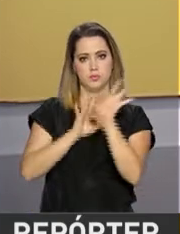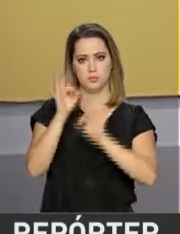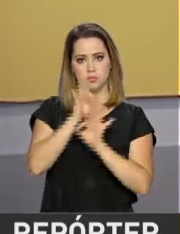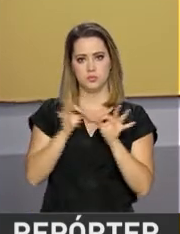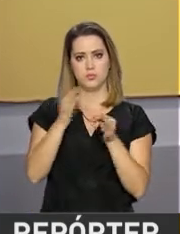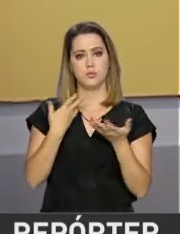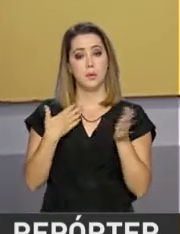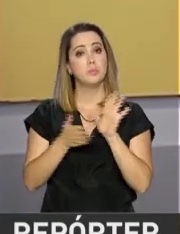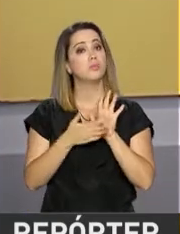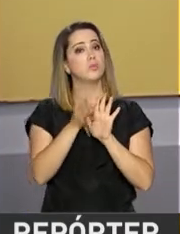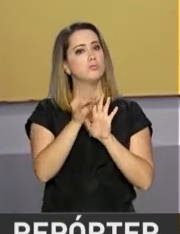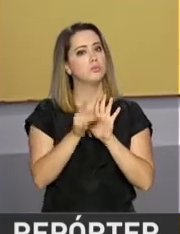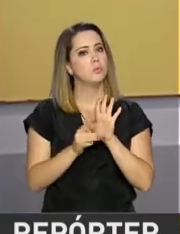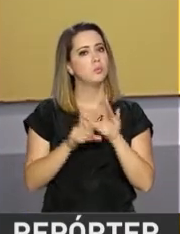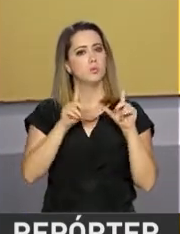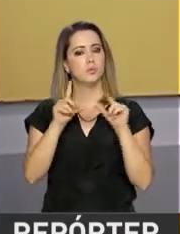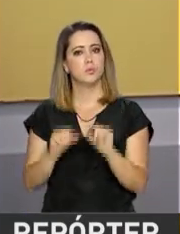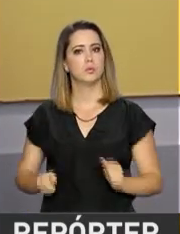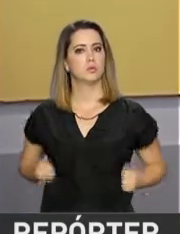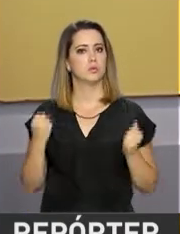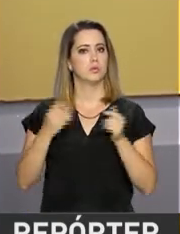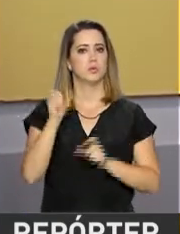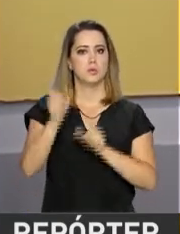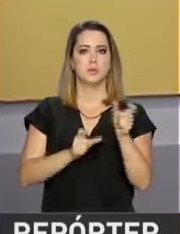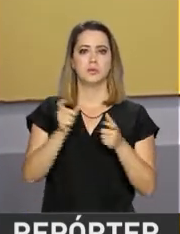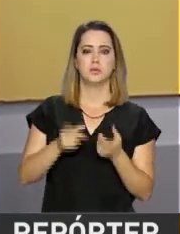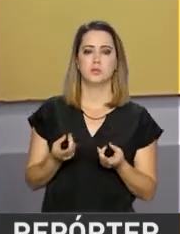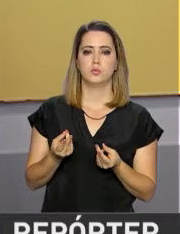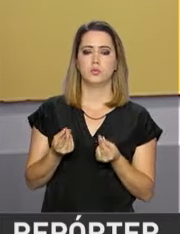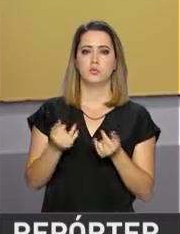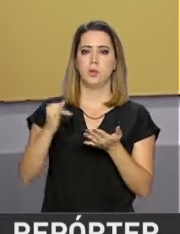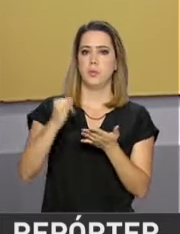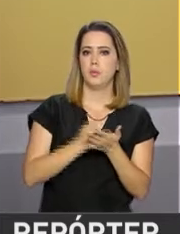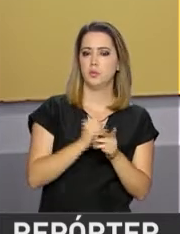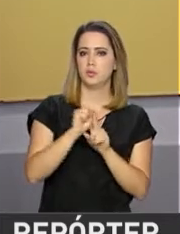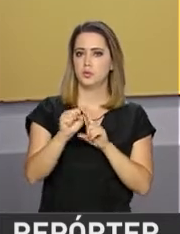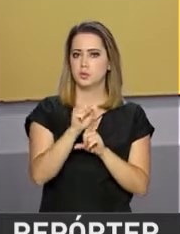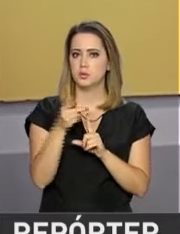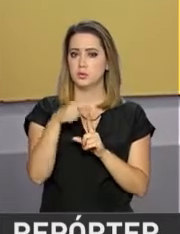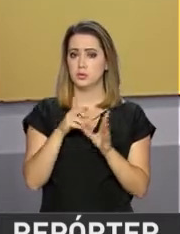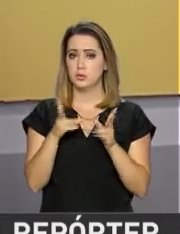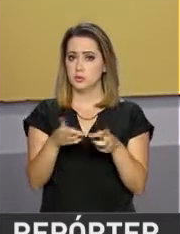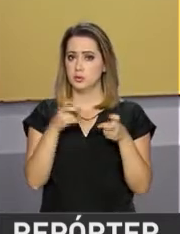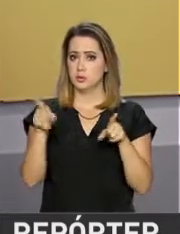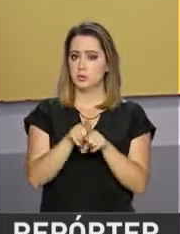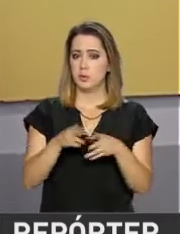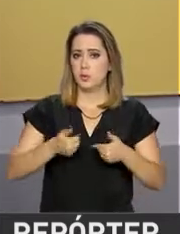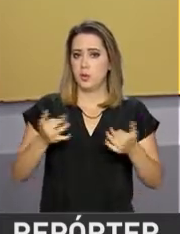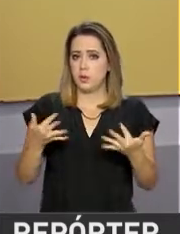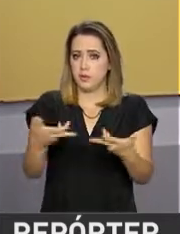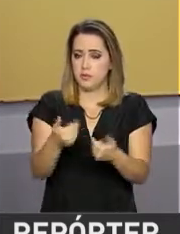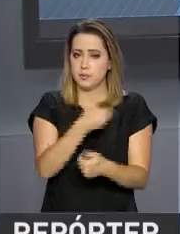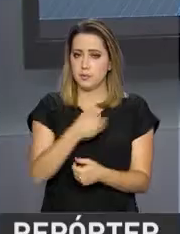de oliveira apresentou medidas para reduzir gastos com pessoal e encargos sociais a expectativa também é aumentar a eficiência do